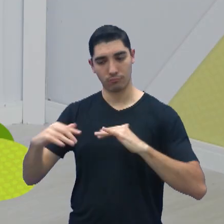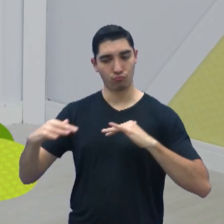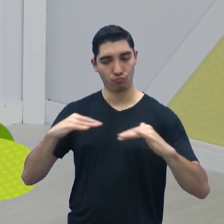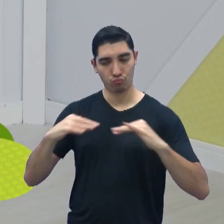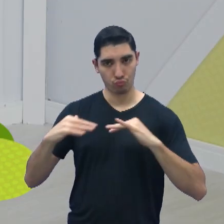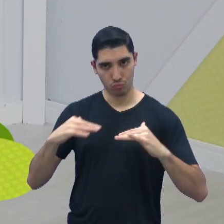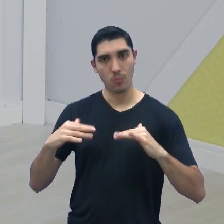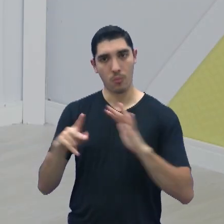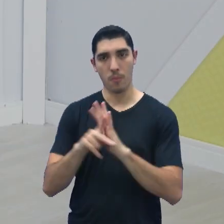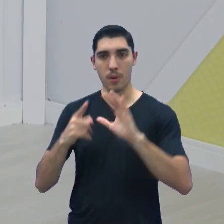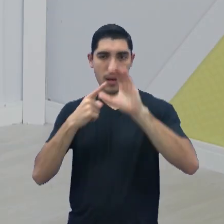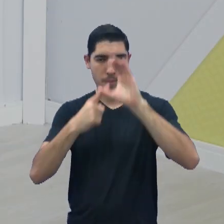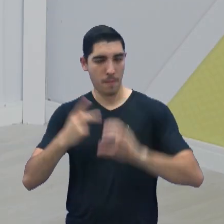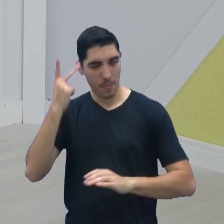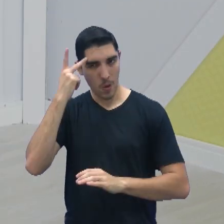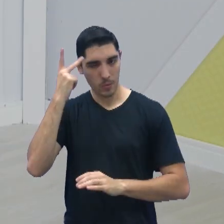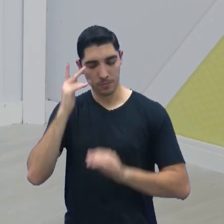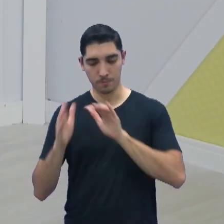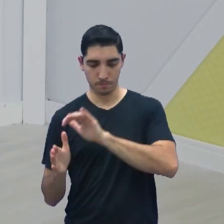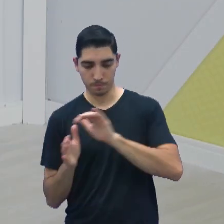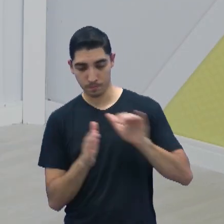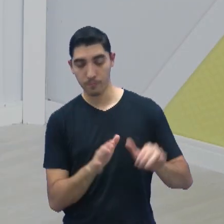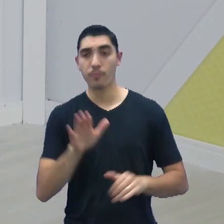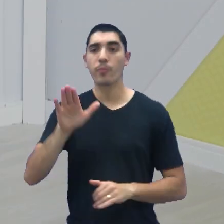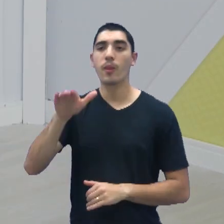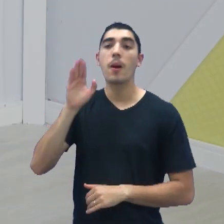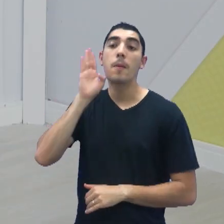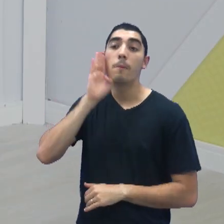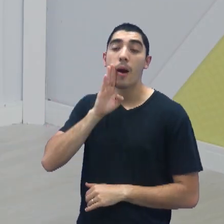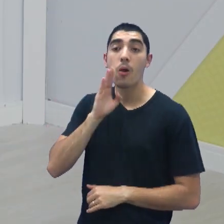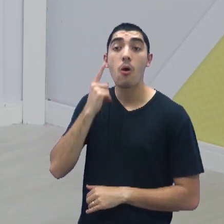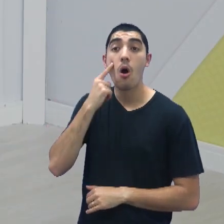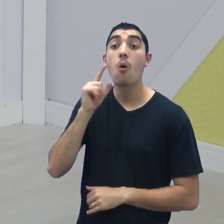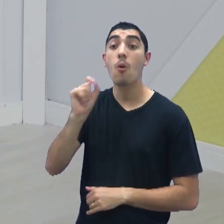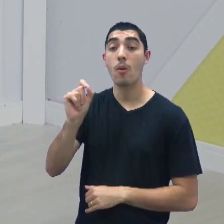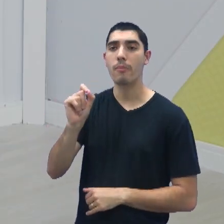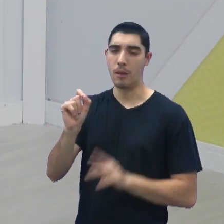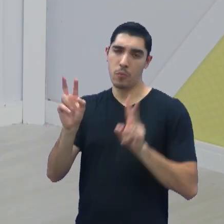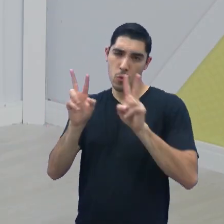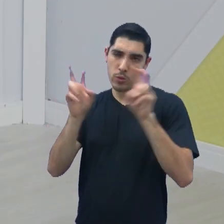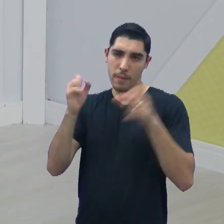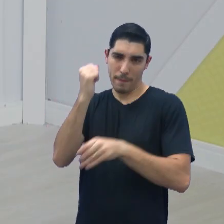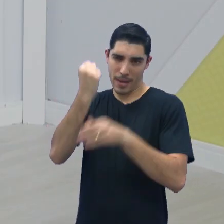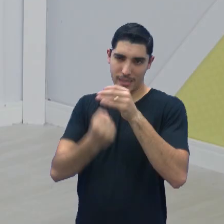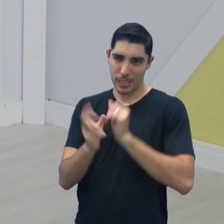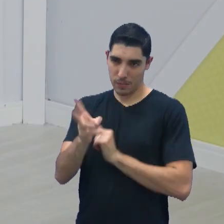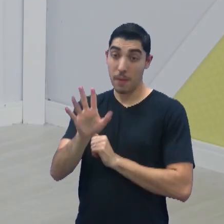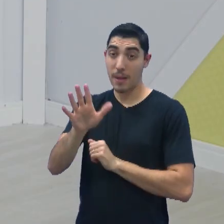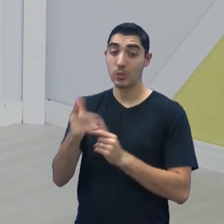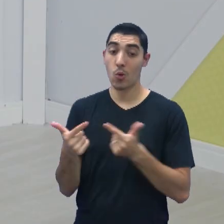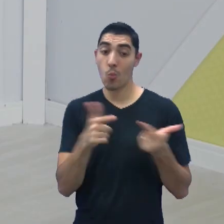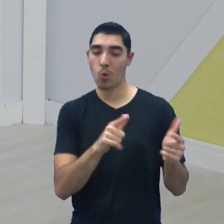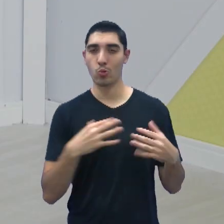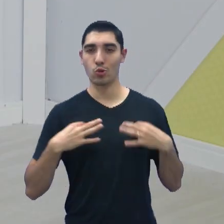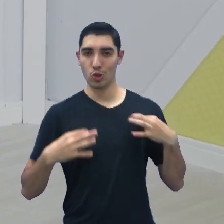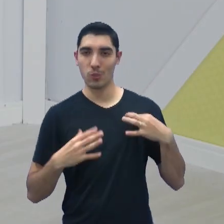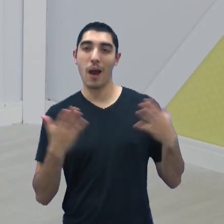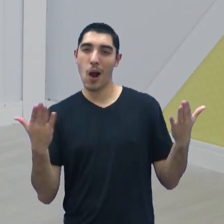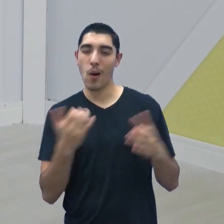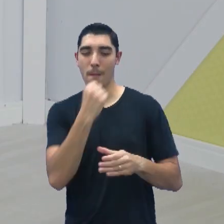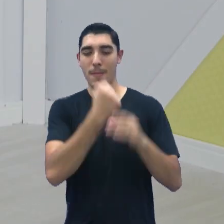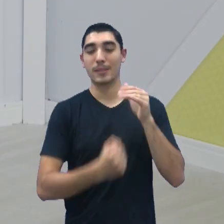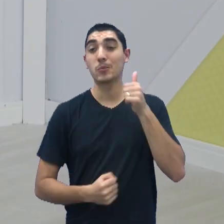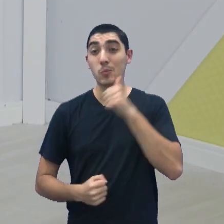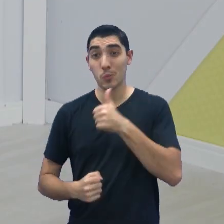Campeonato Paulista, tá certo? Paulito, mudando de assunto, ou melhor, continuando no mesmo assunto, mas mudando de time, falando de basquete feminino,